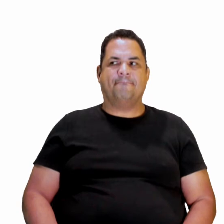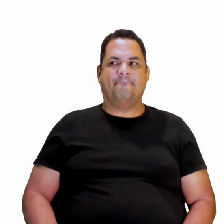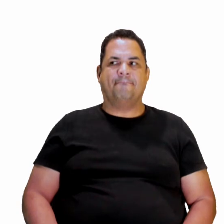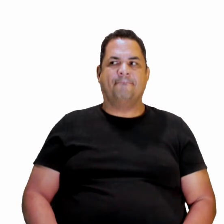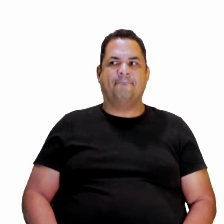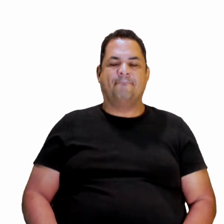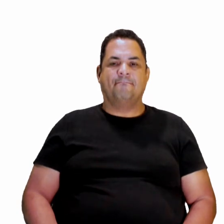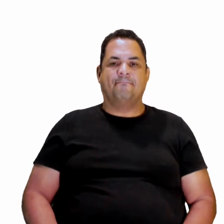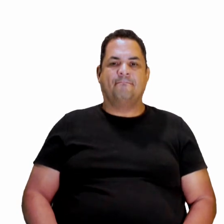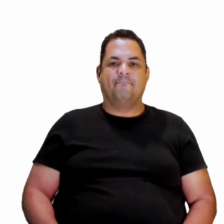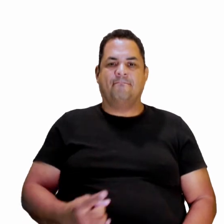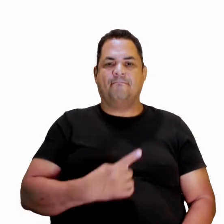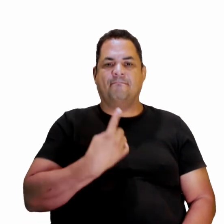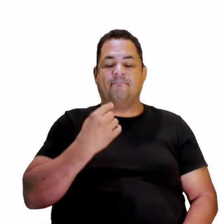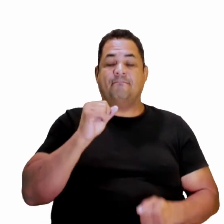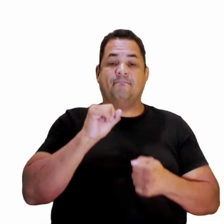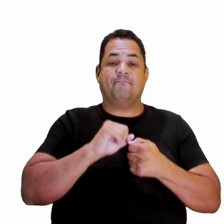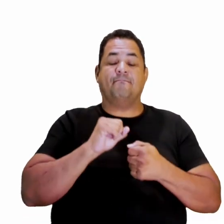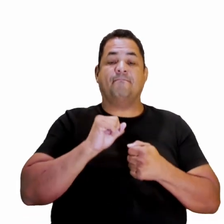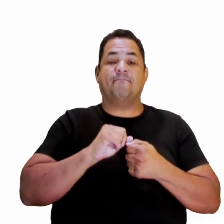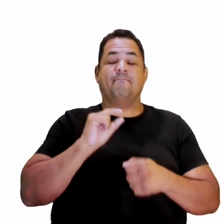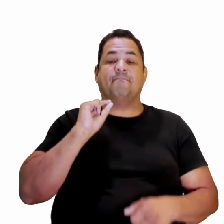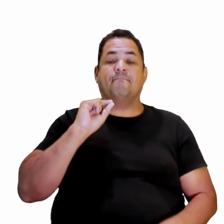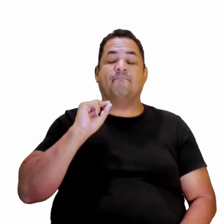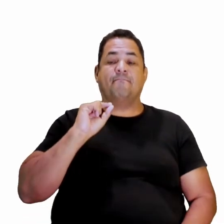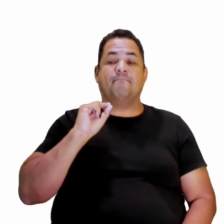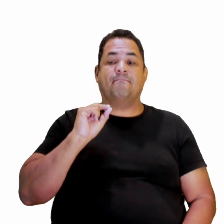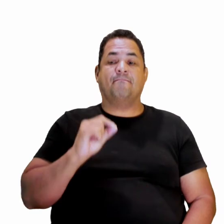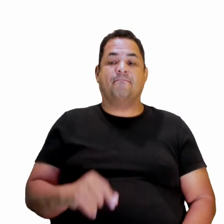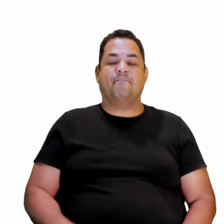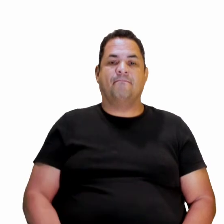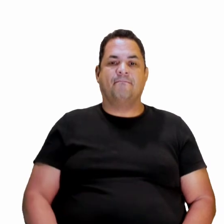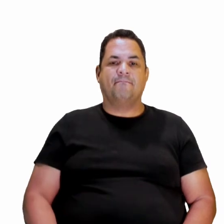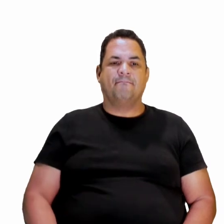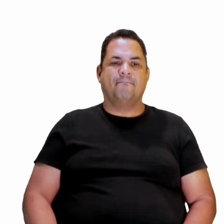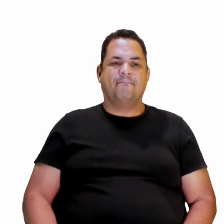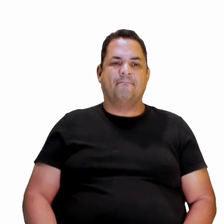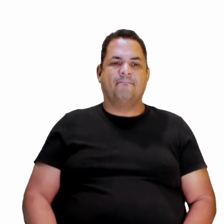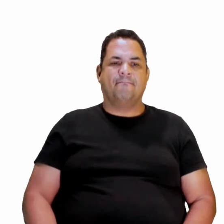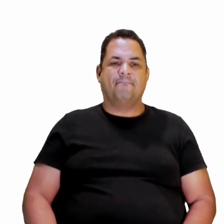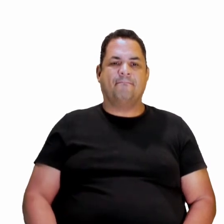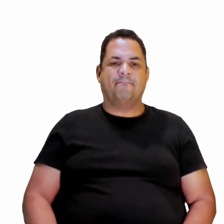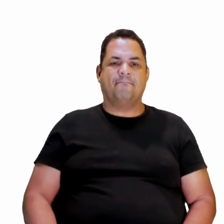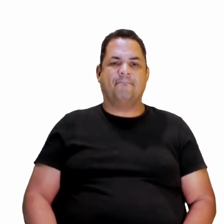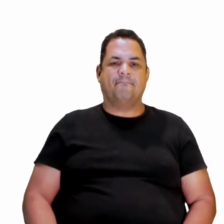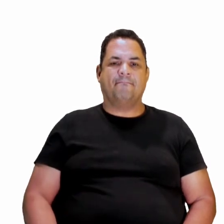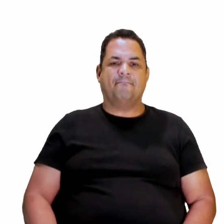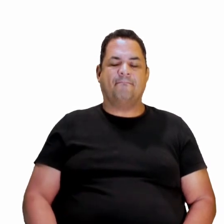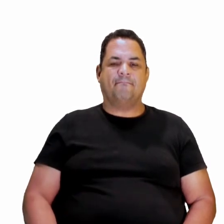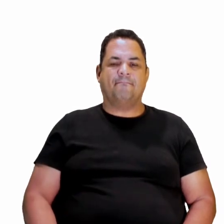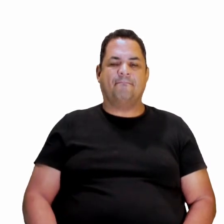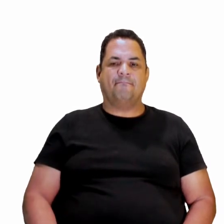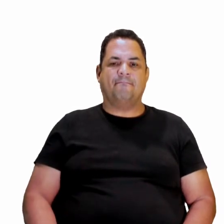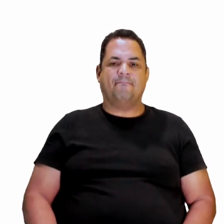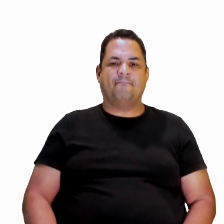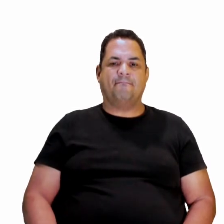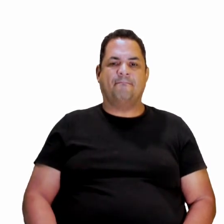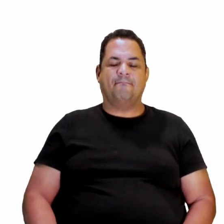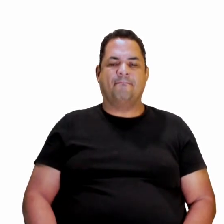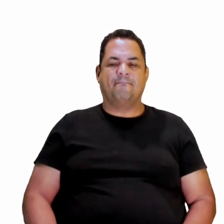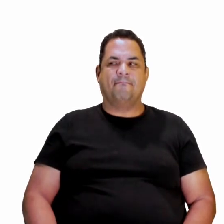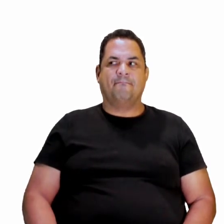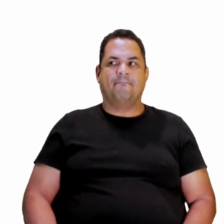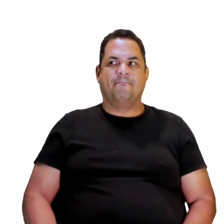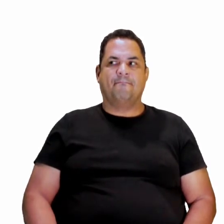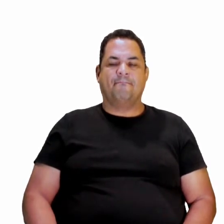e a gente vai fazer o seguinte. But when the stress is on the first syllable,